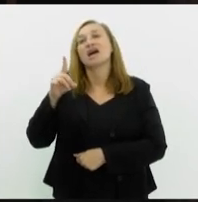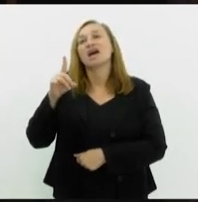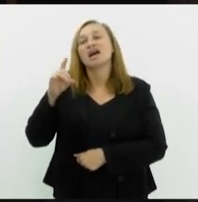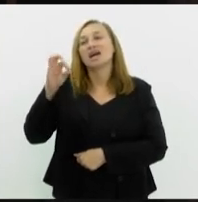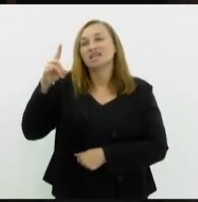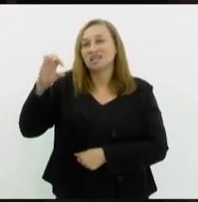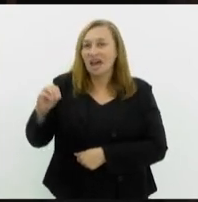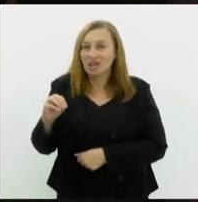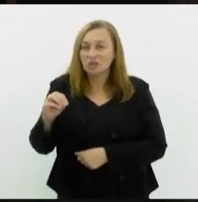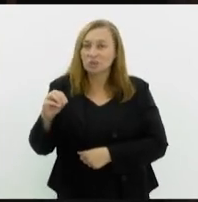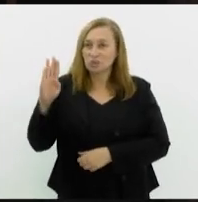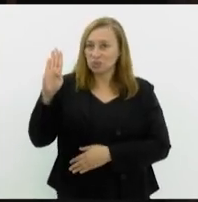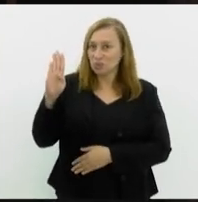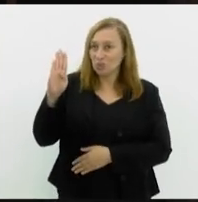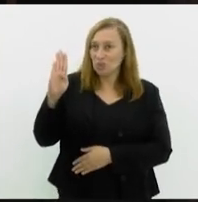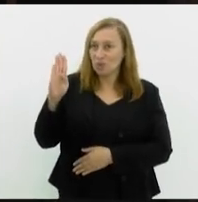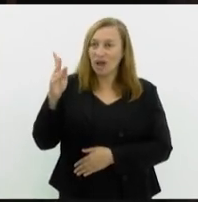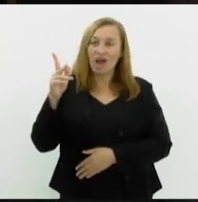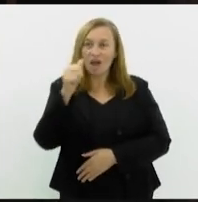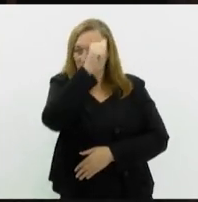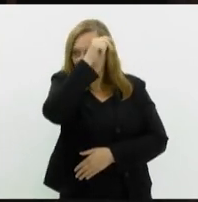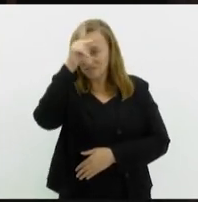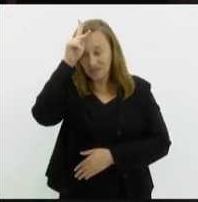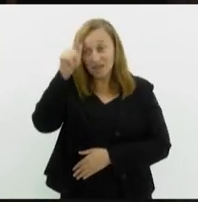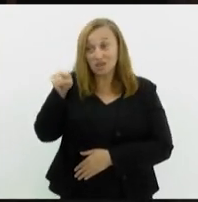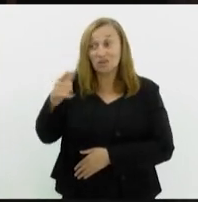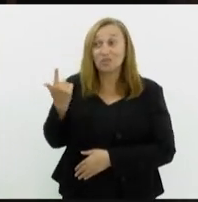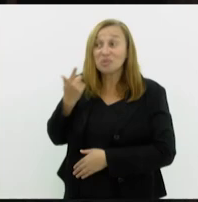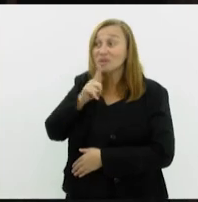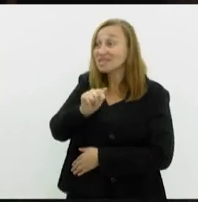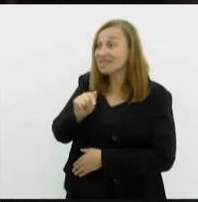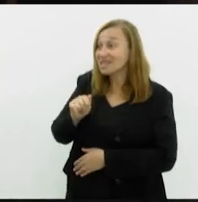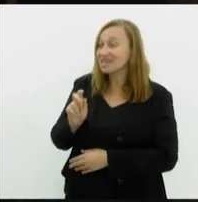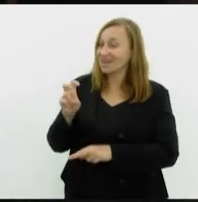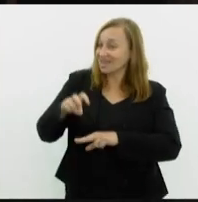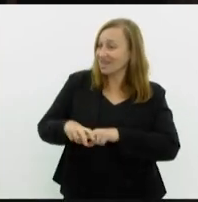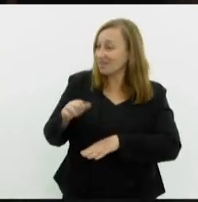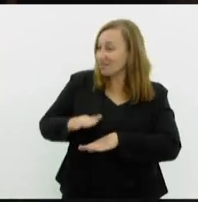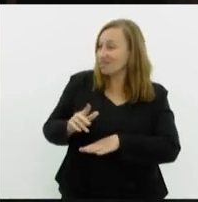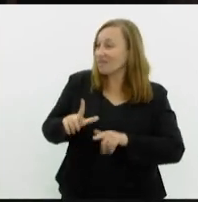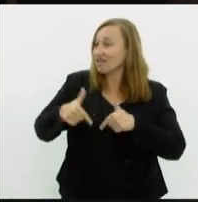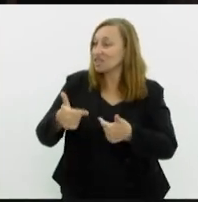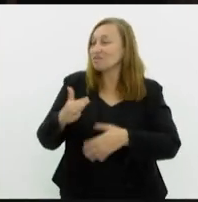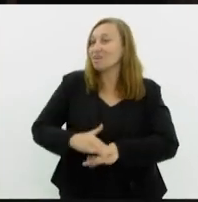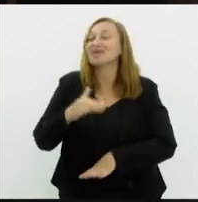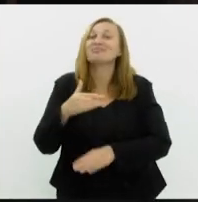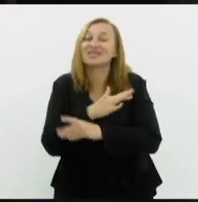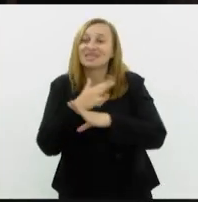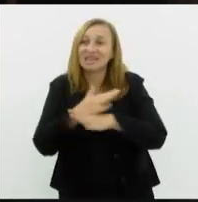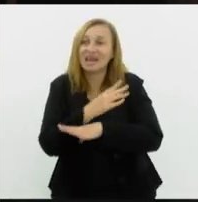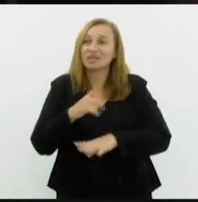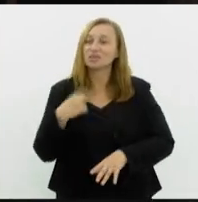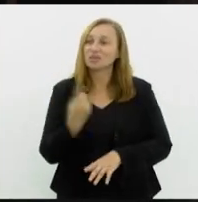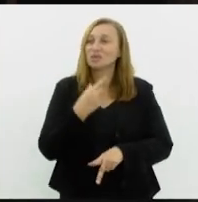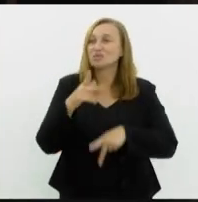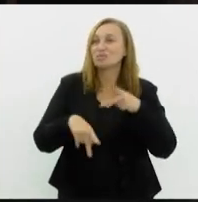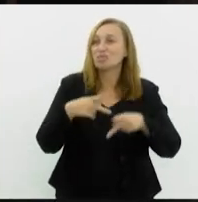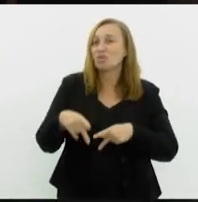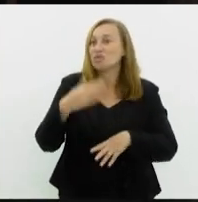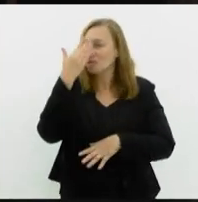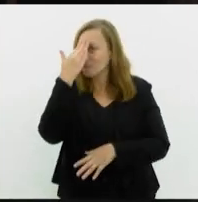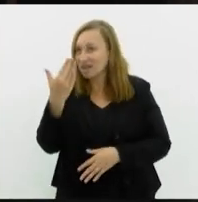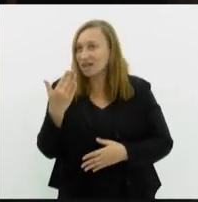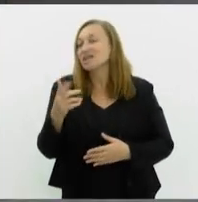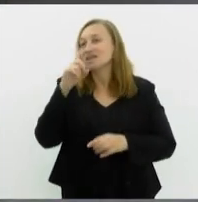nós vamos conquistar aquela cadeira, Luiz Cláudio Ribeiro, Vossa Excelência vai fazer muito mais pela nossa cidade e pelo nosso povo. O meu muito obrigado, fiquem todos com